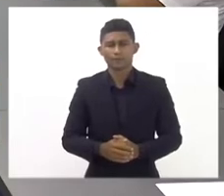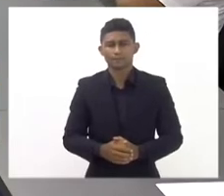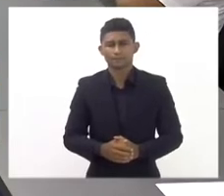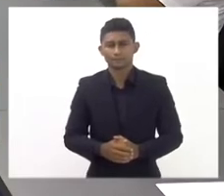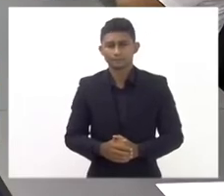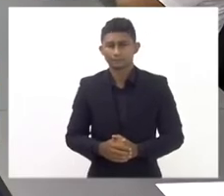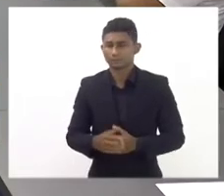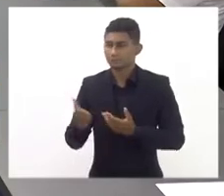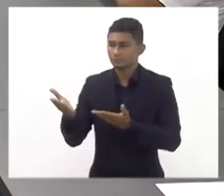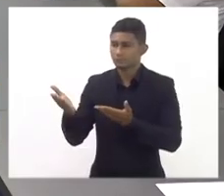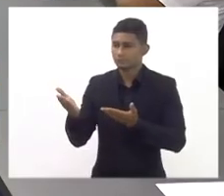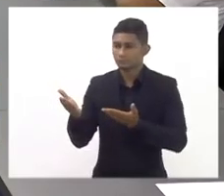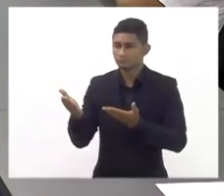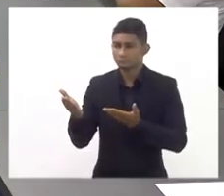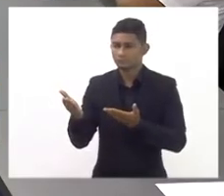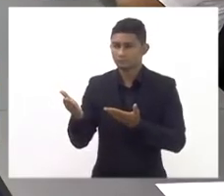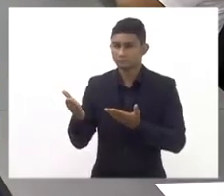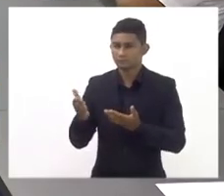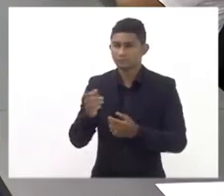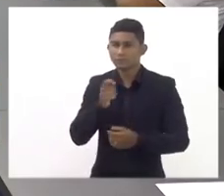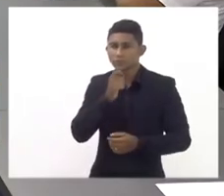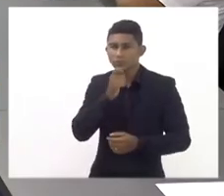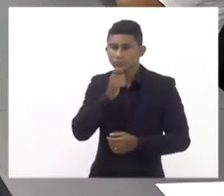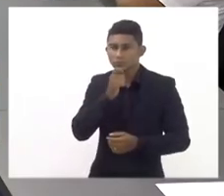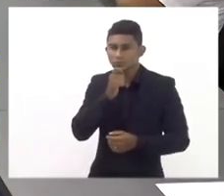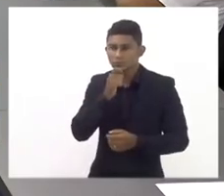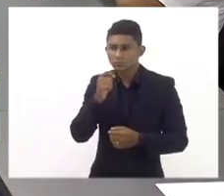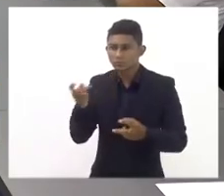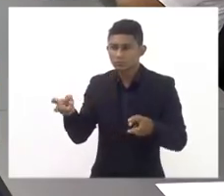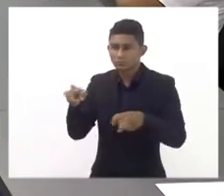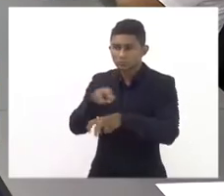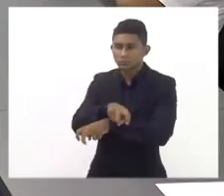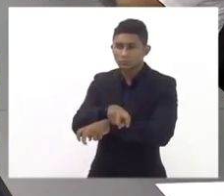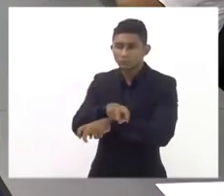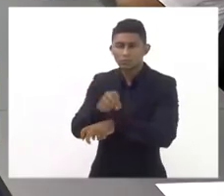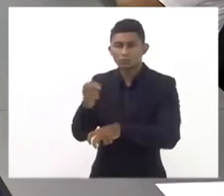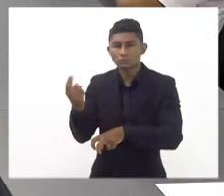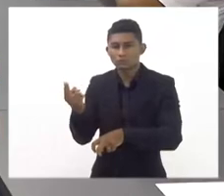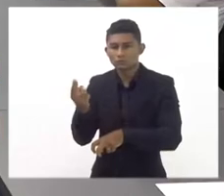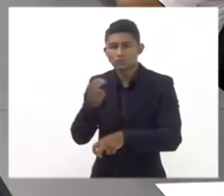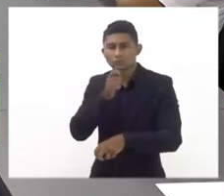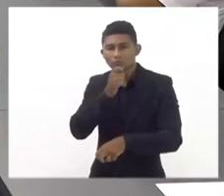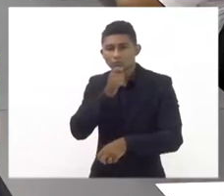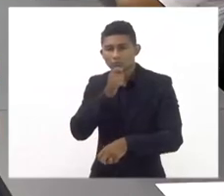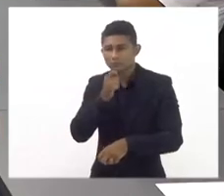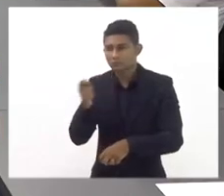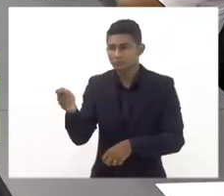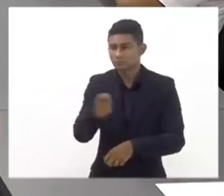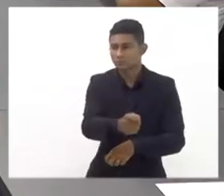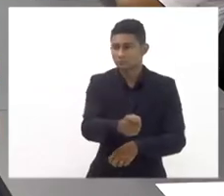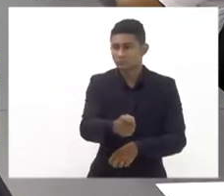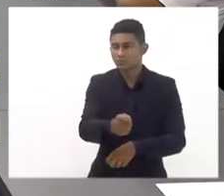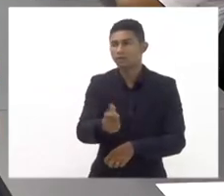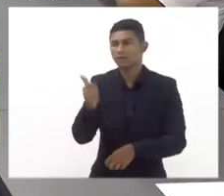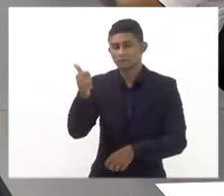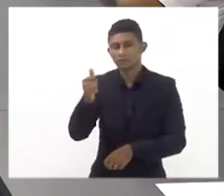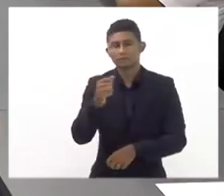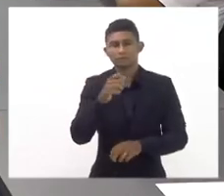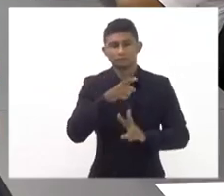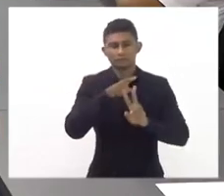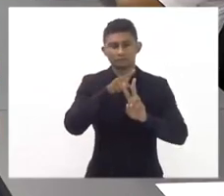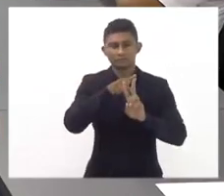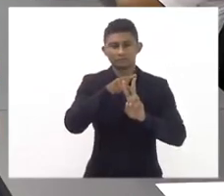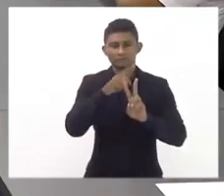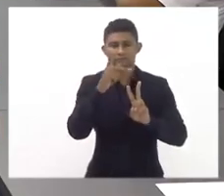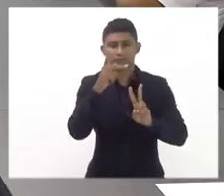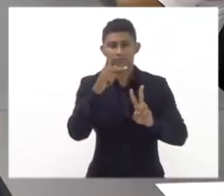Peço que passe o microfone. Ah, não, vai ter que trocar o lugar? Ou tem um microfone sem fio aí? Ah, então tá. Então, Pedro, obrigado pela